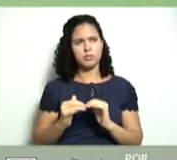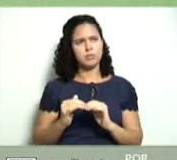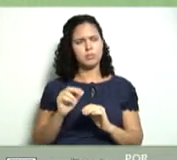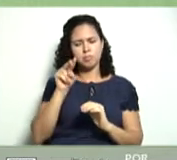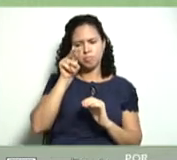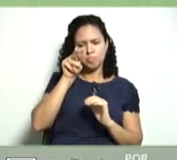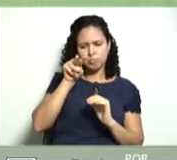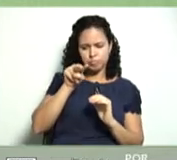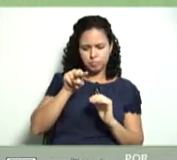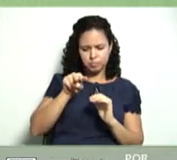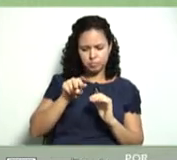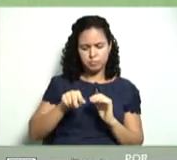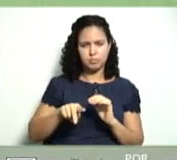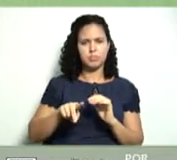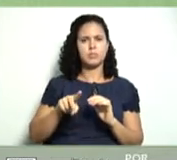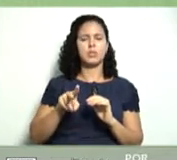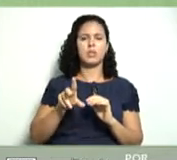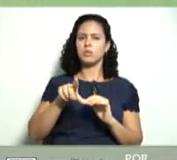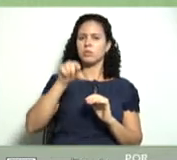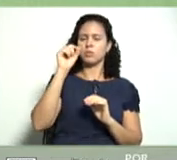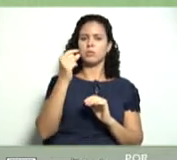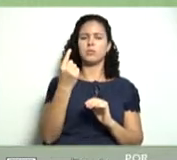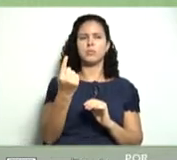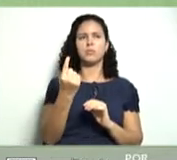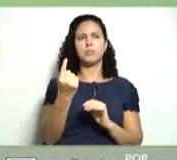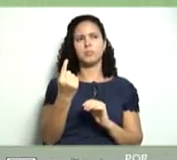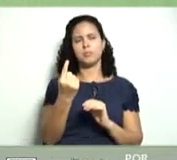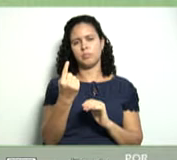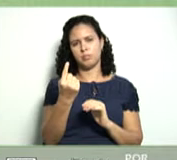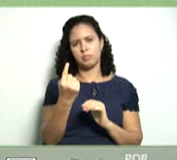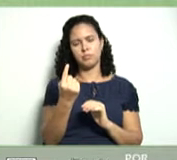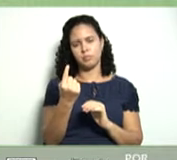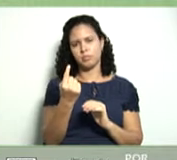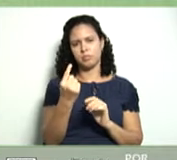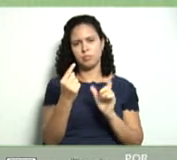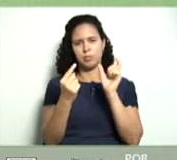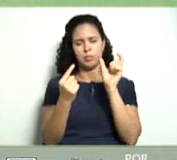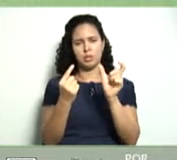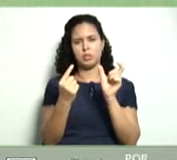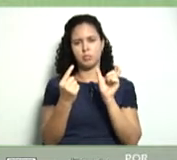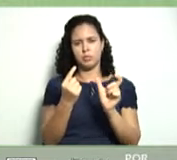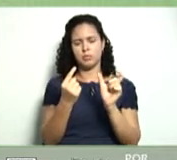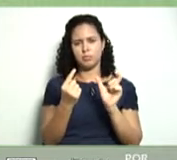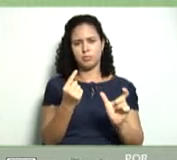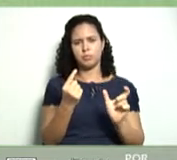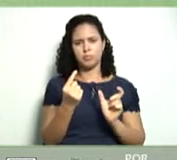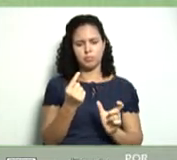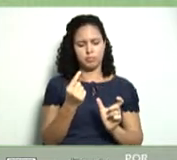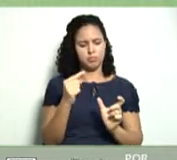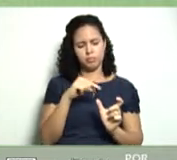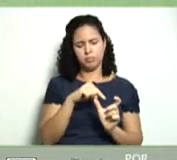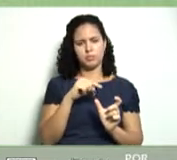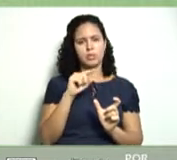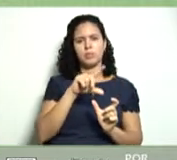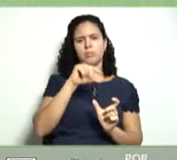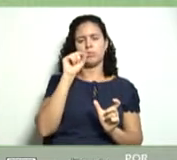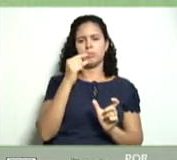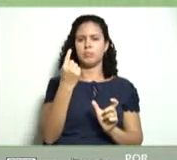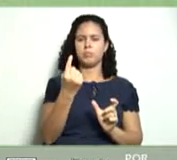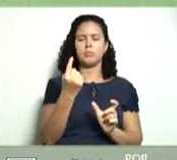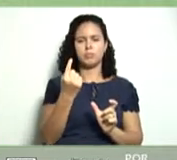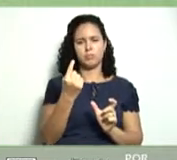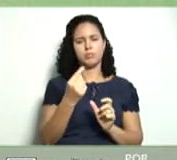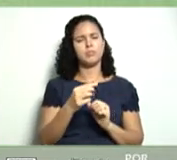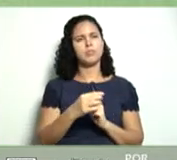teria que utilizar o declaramos né o termo correto e aí você vai escolher essa